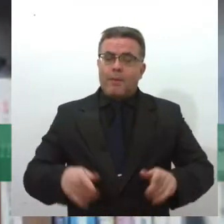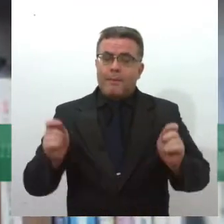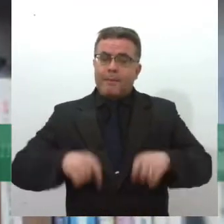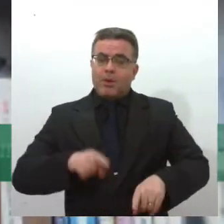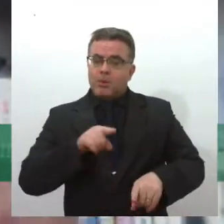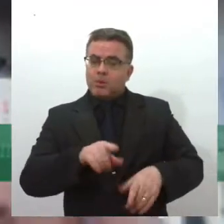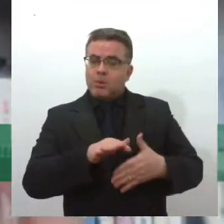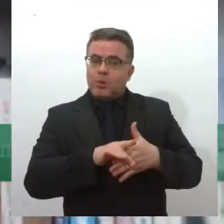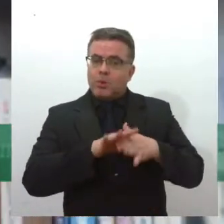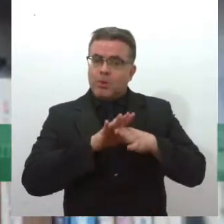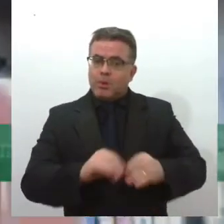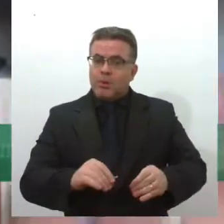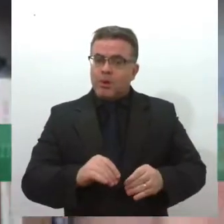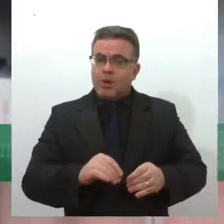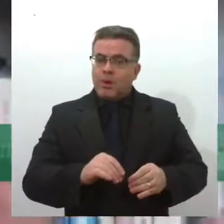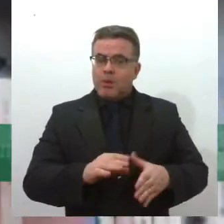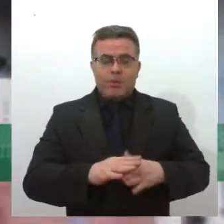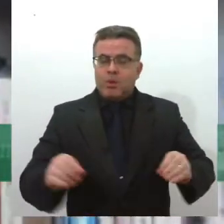doente.